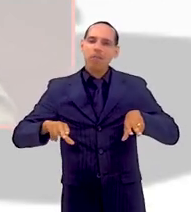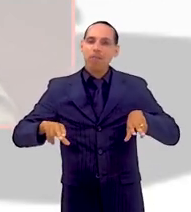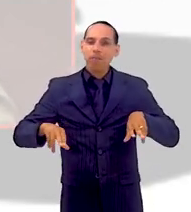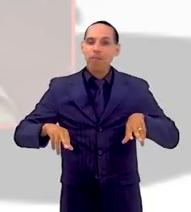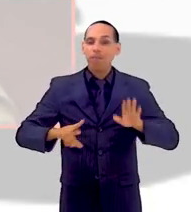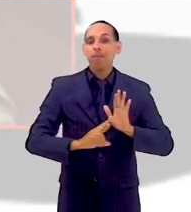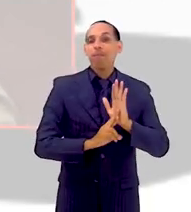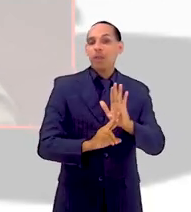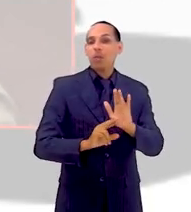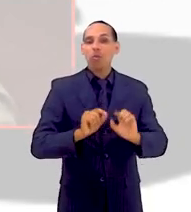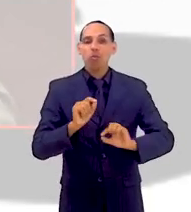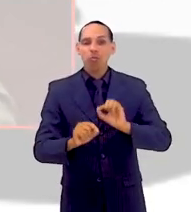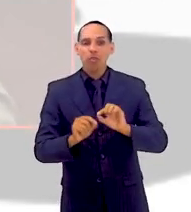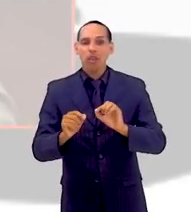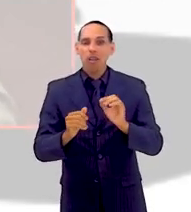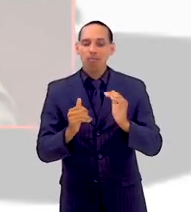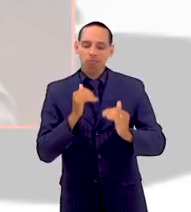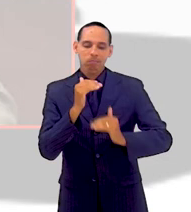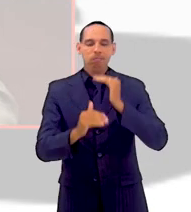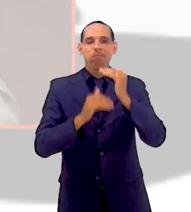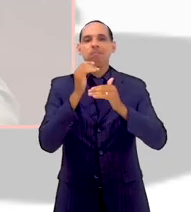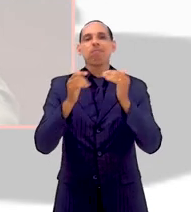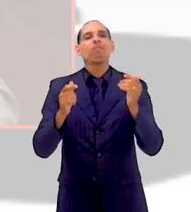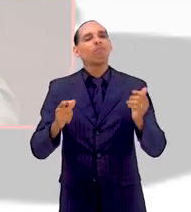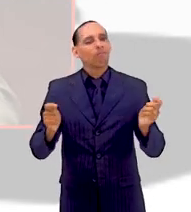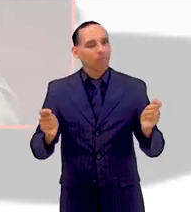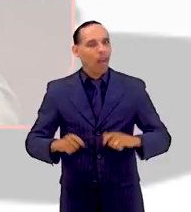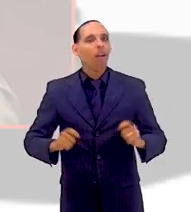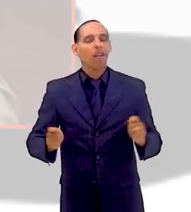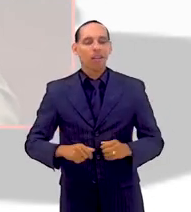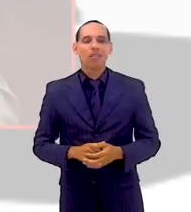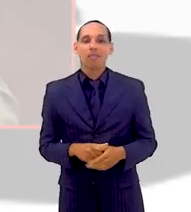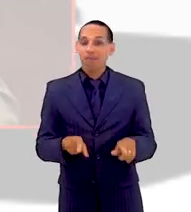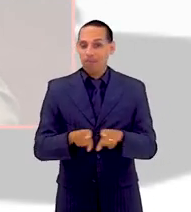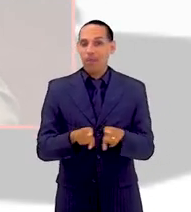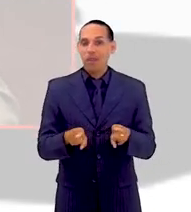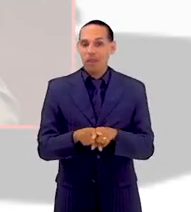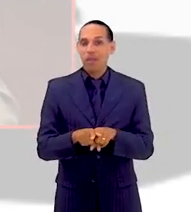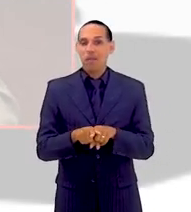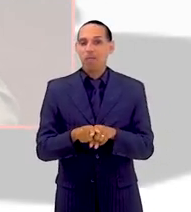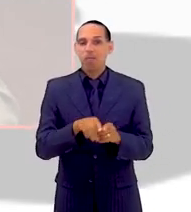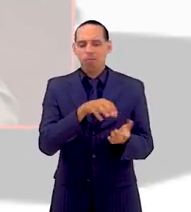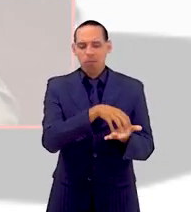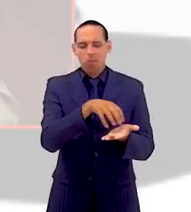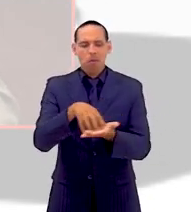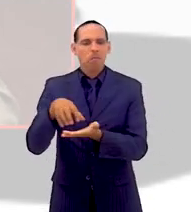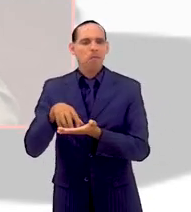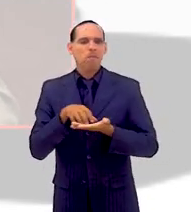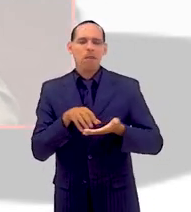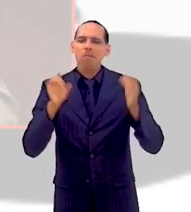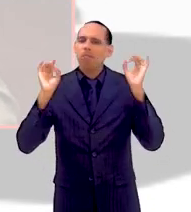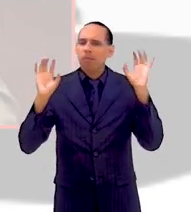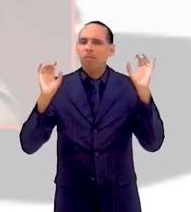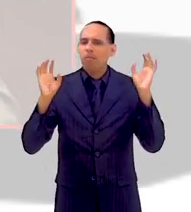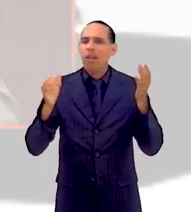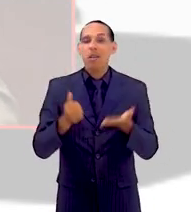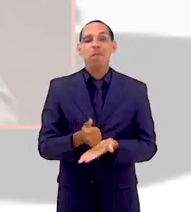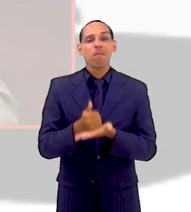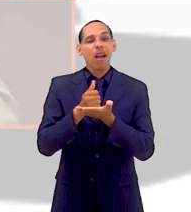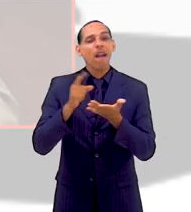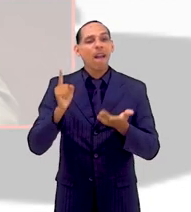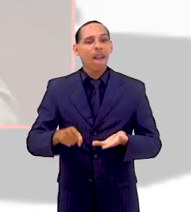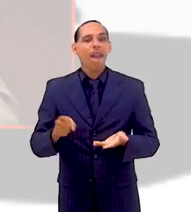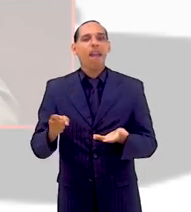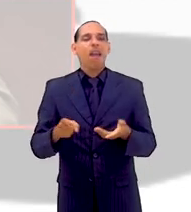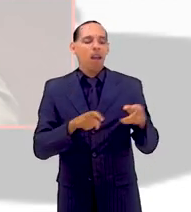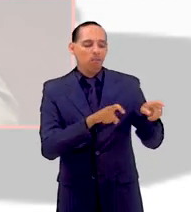representam um grande potencial de crescimento ainda. Tem estabelecimentos fantásticos, alguns baseados em fazendas